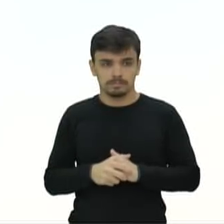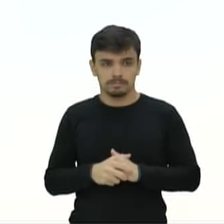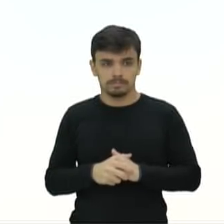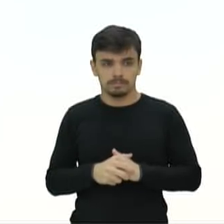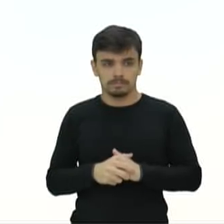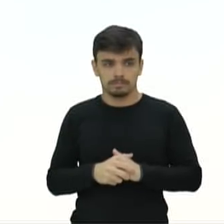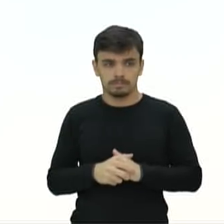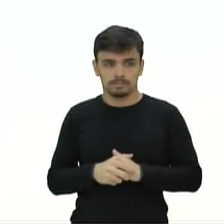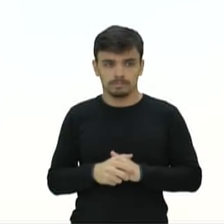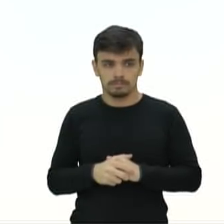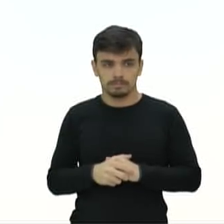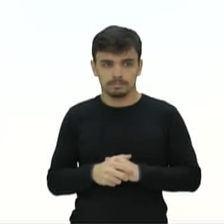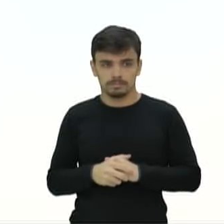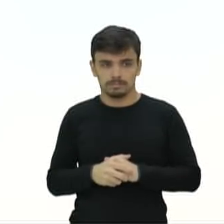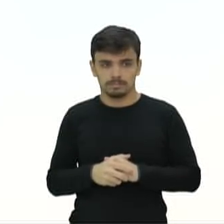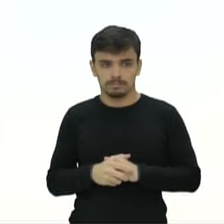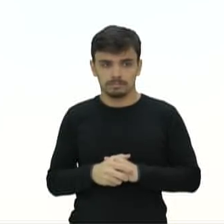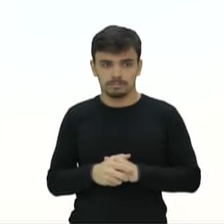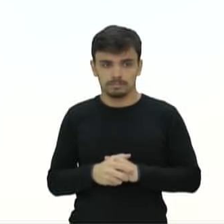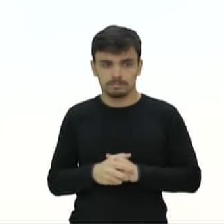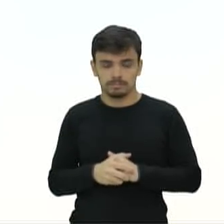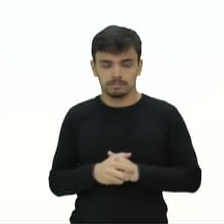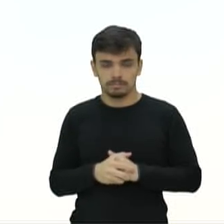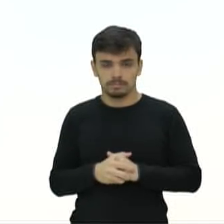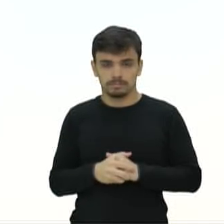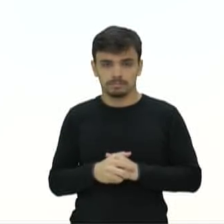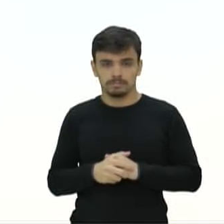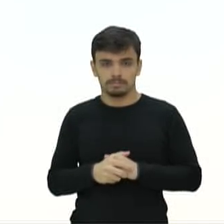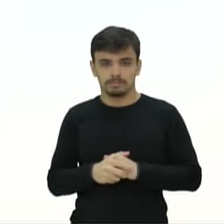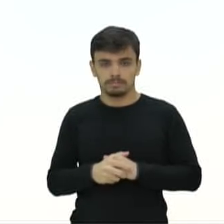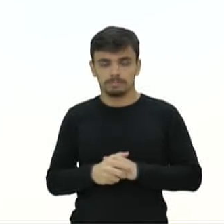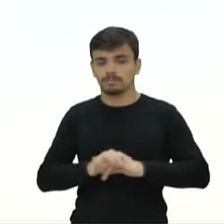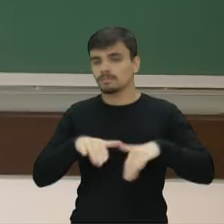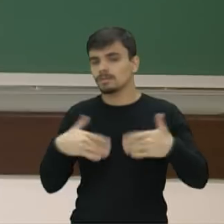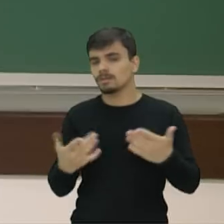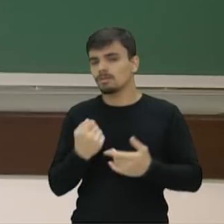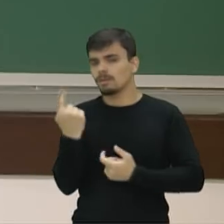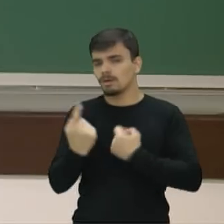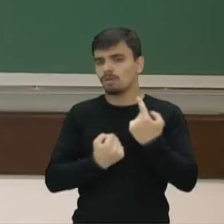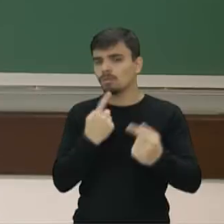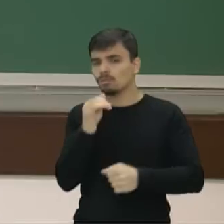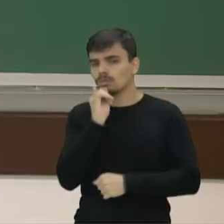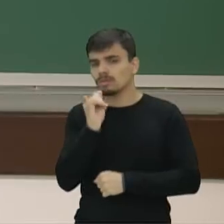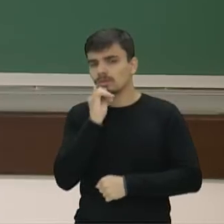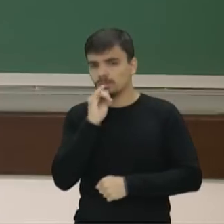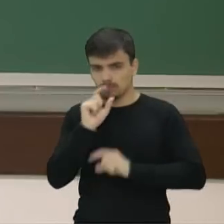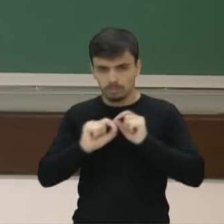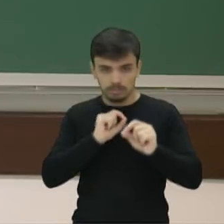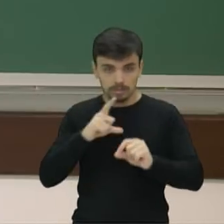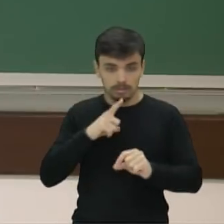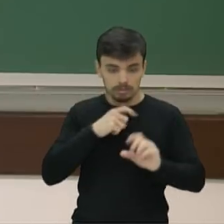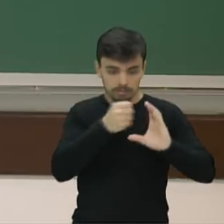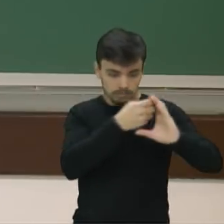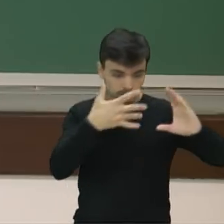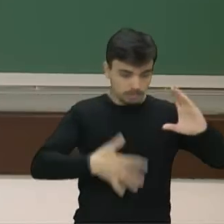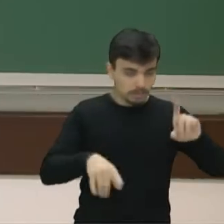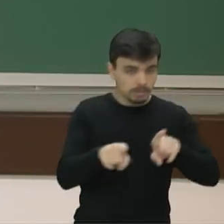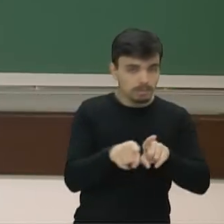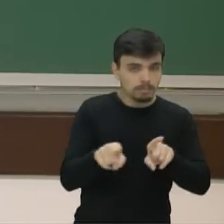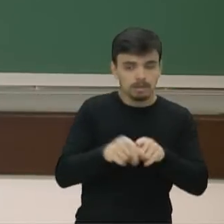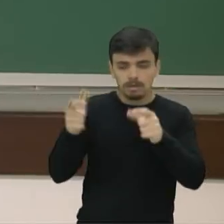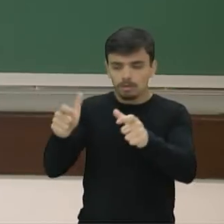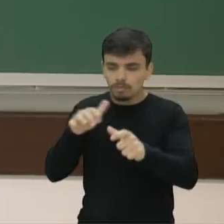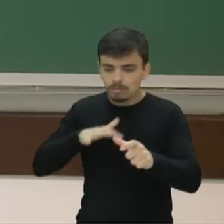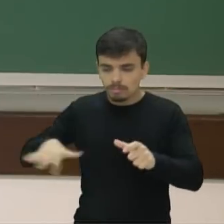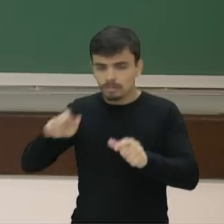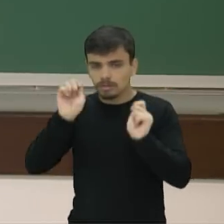sustentável, reserva extrativista e área de proteção ambiental. Então, são alguns exemplos de algumas categorias, algumas áreas